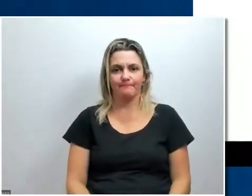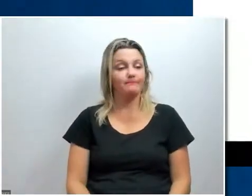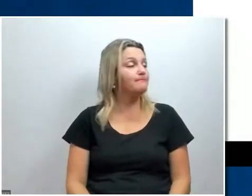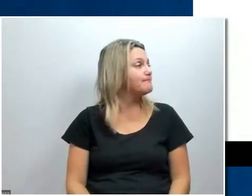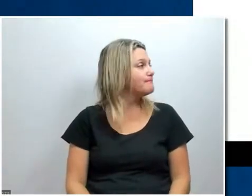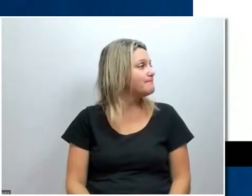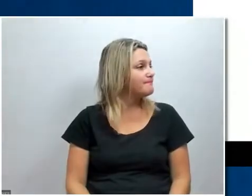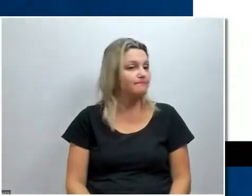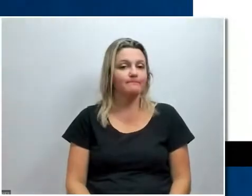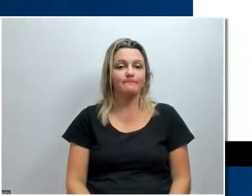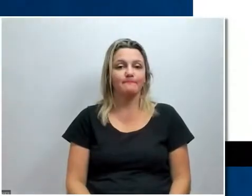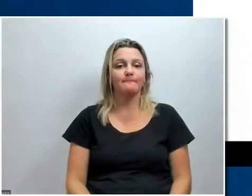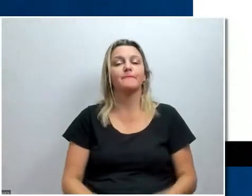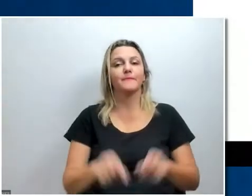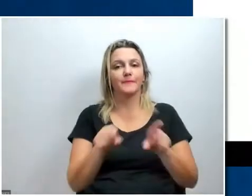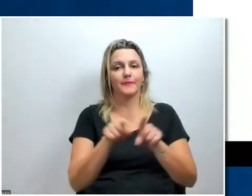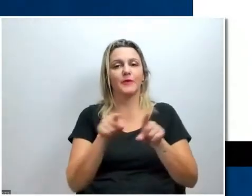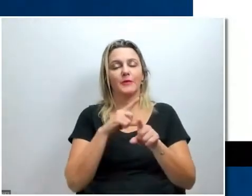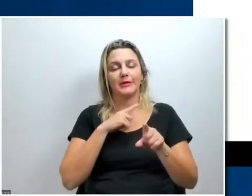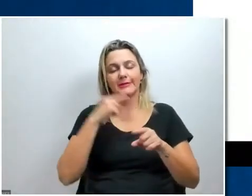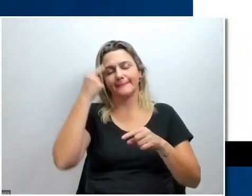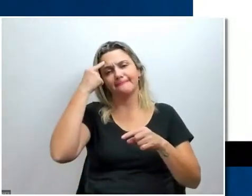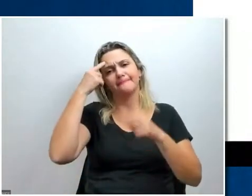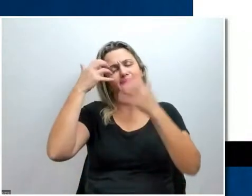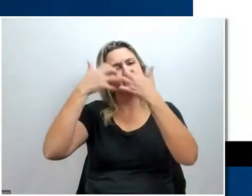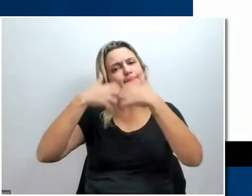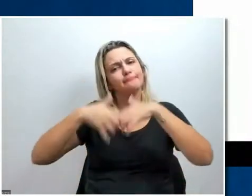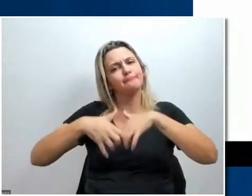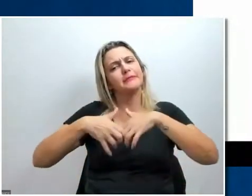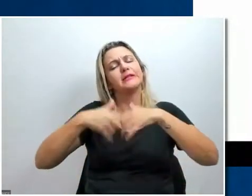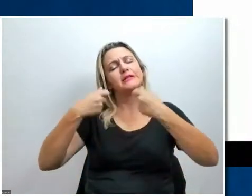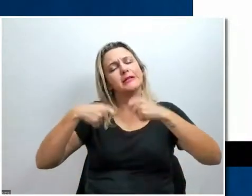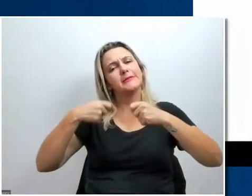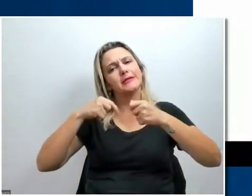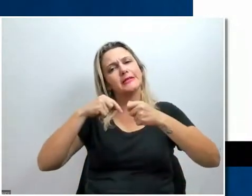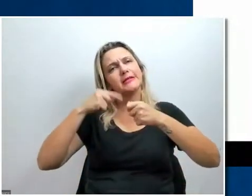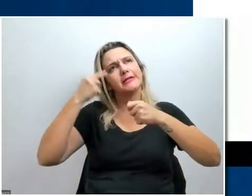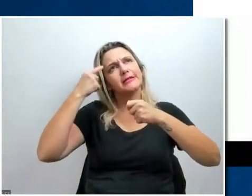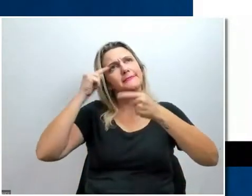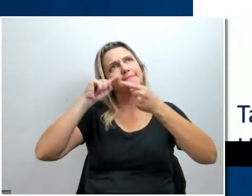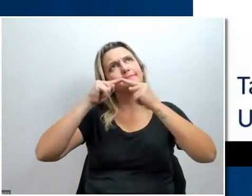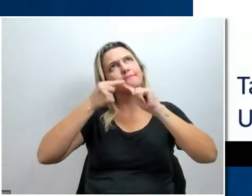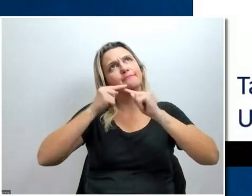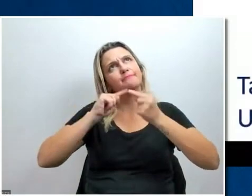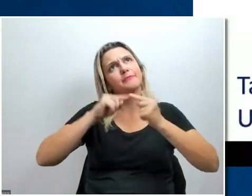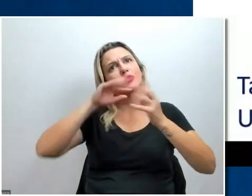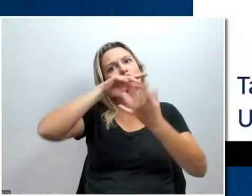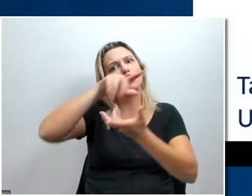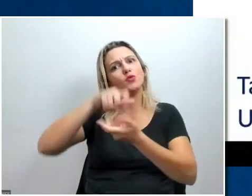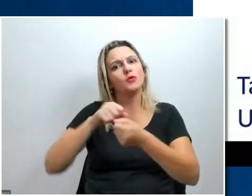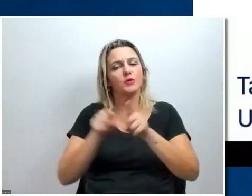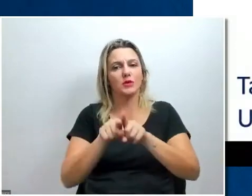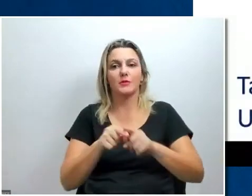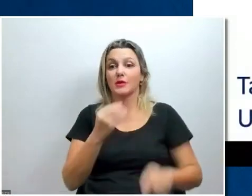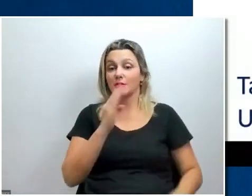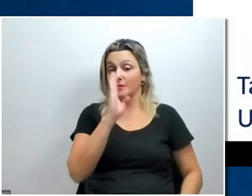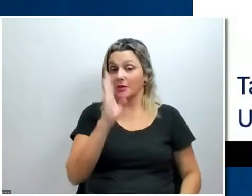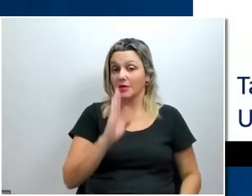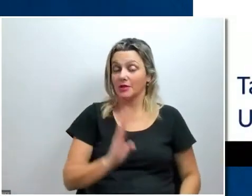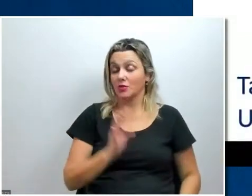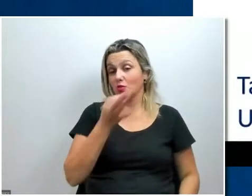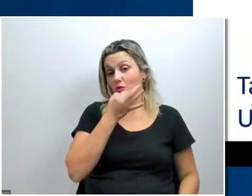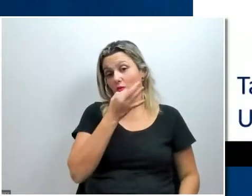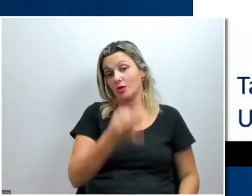Ainda nós lidamos com quebra-cabeça, com muitas peças a serem montadas no mundo, e particularmente no Brasil. Né, eu sugiro que talvez nós